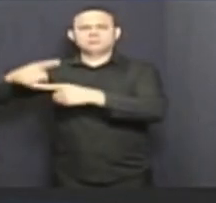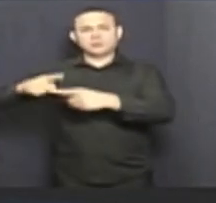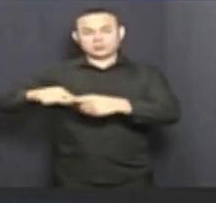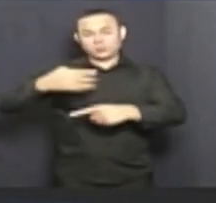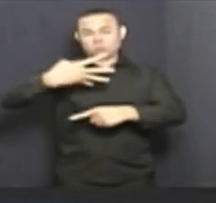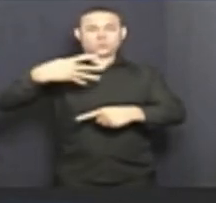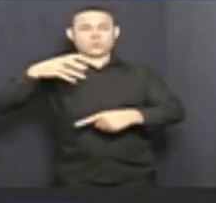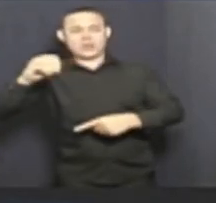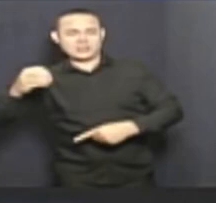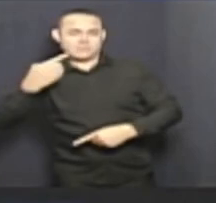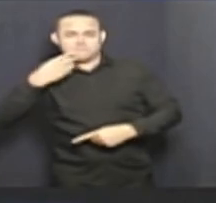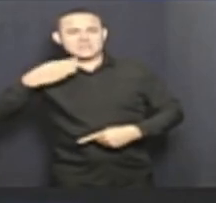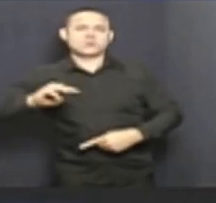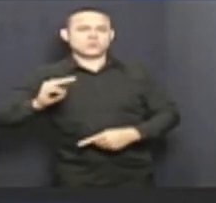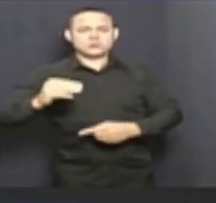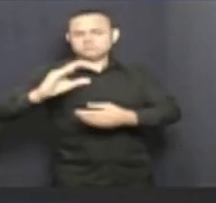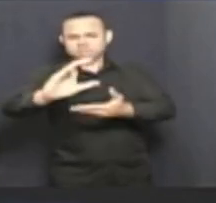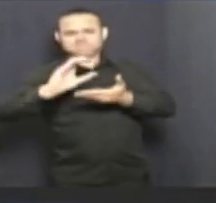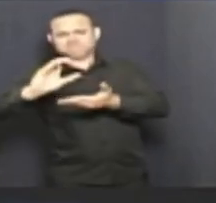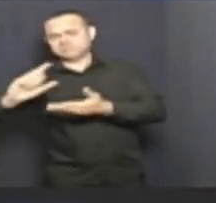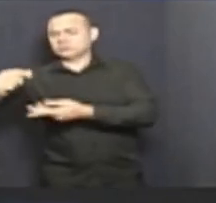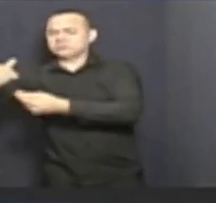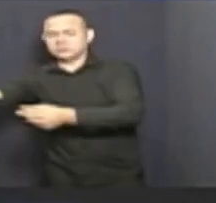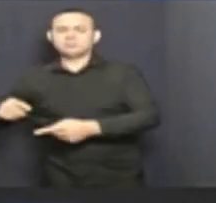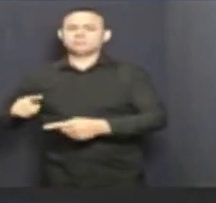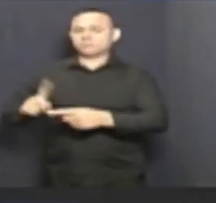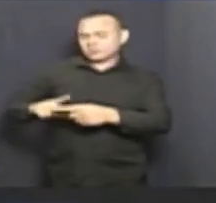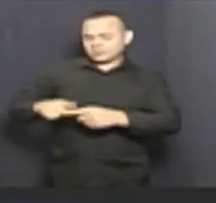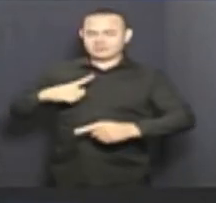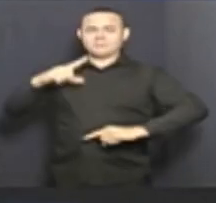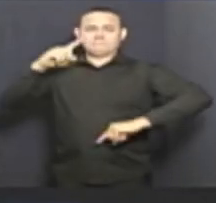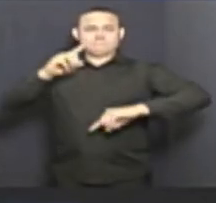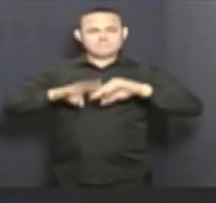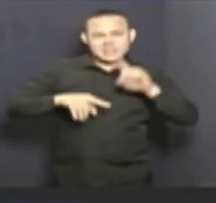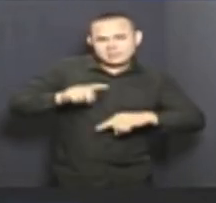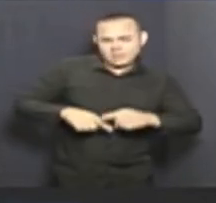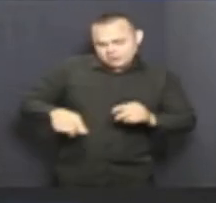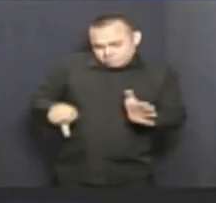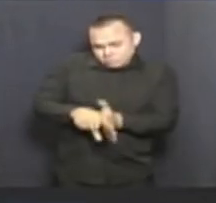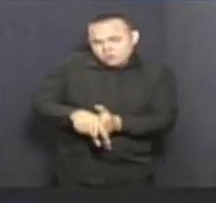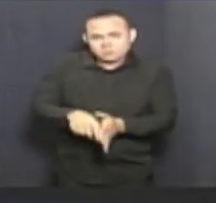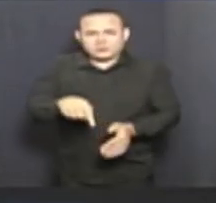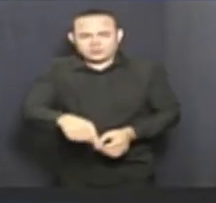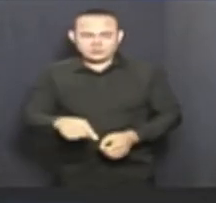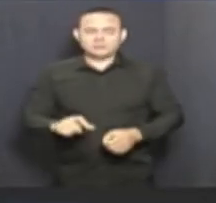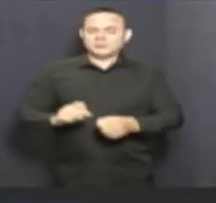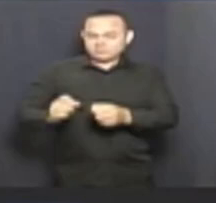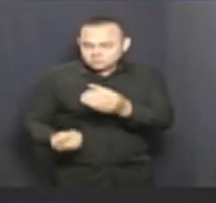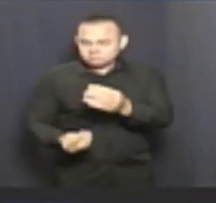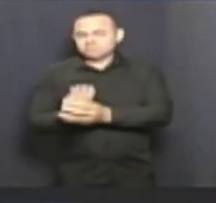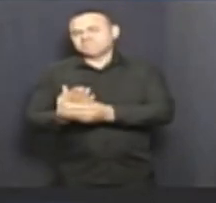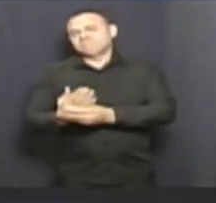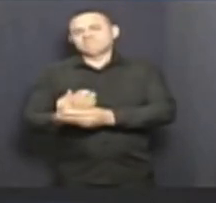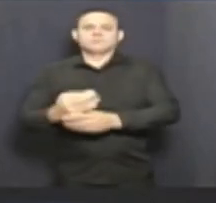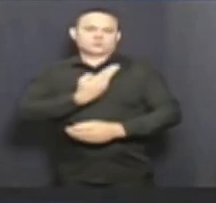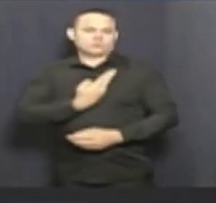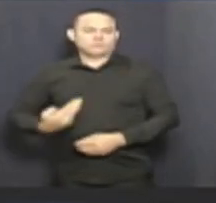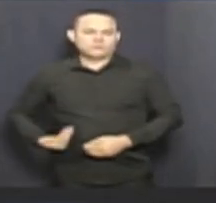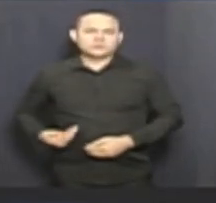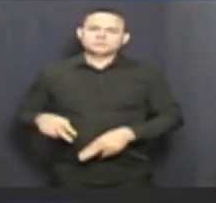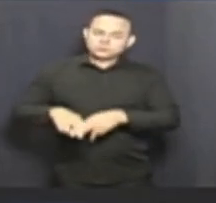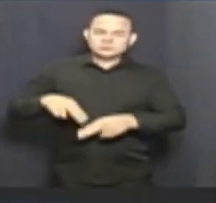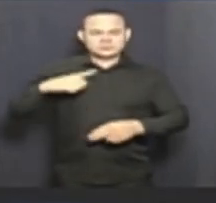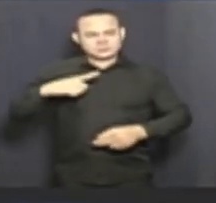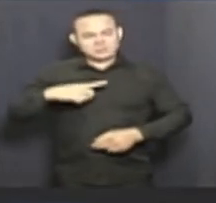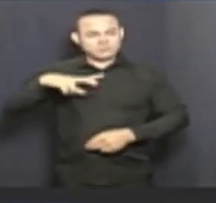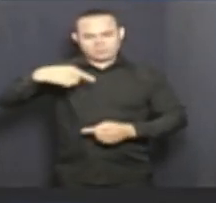principalmente agregar valor à matéria prima produzida aqui no nosso estado isso feito com uma política de oportunidade